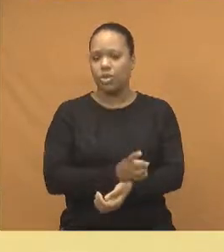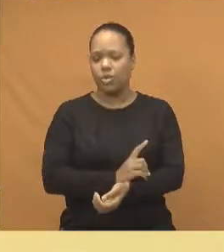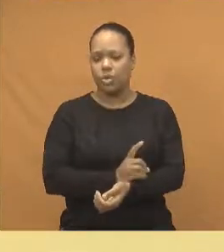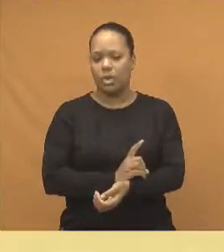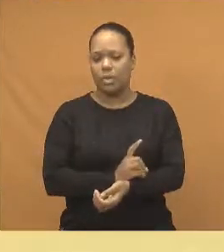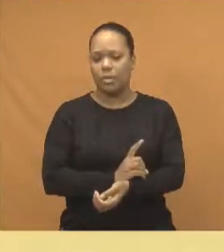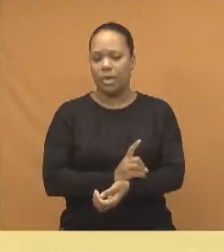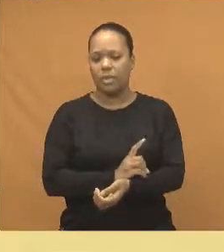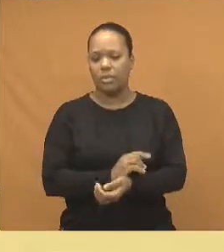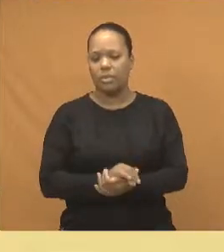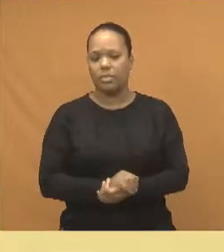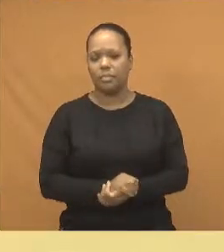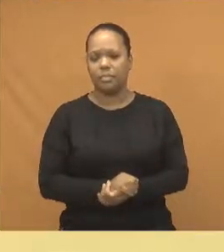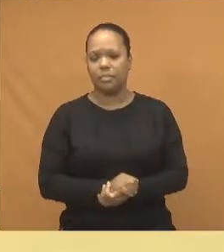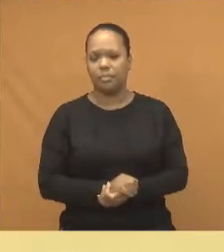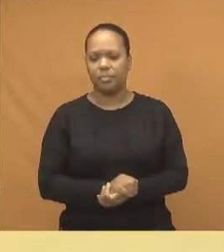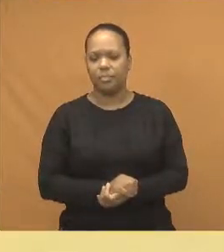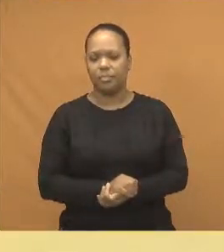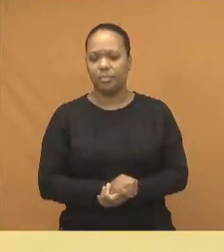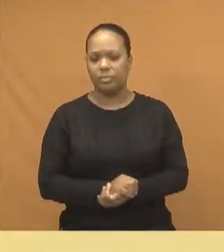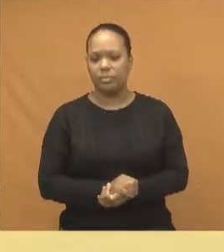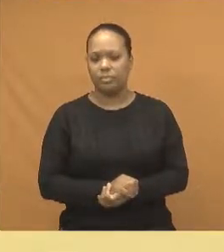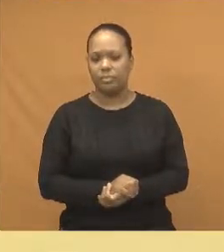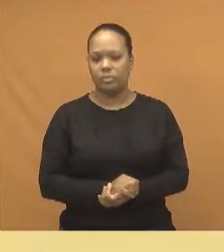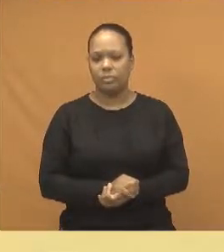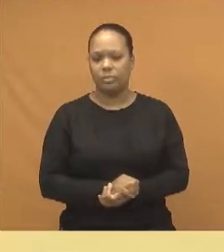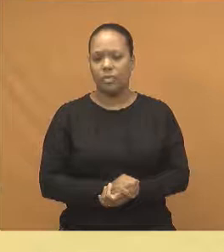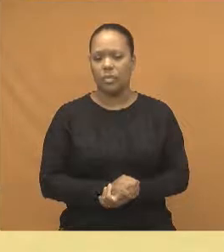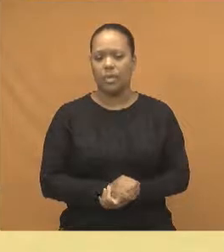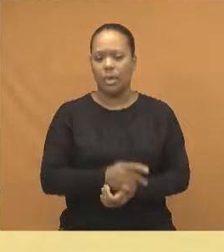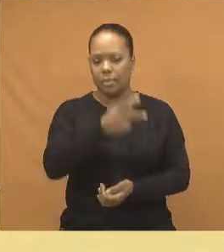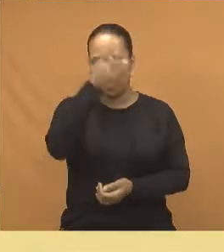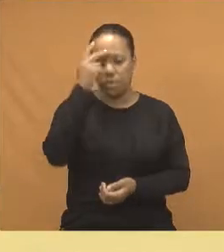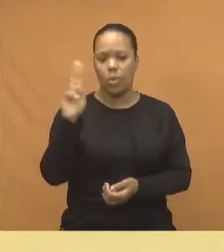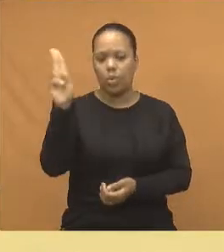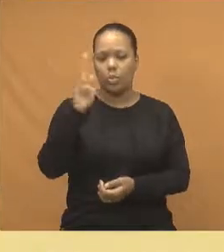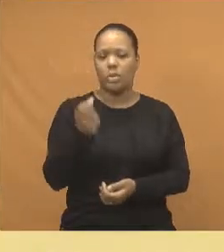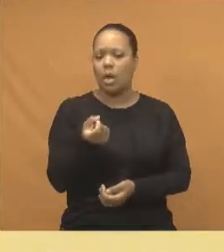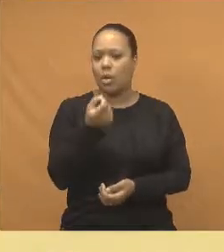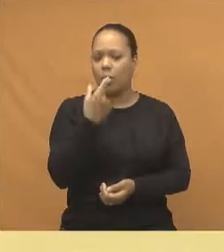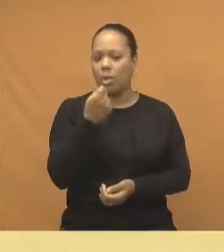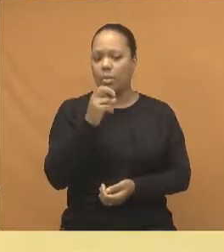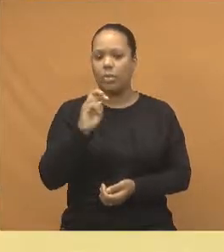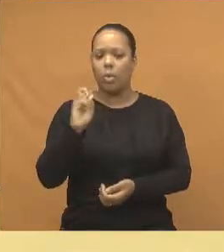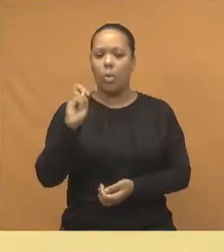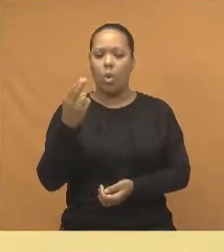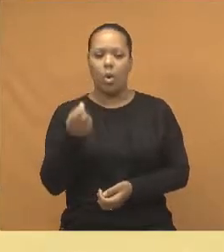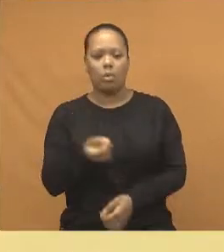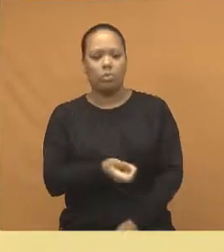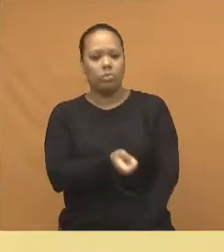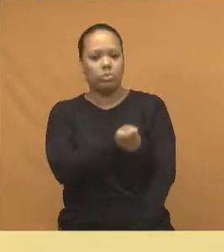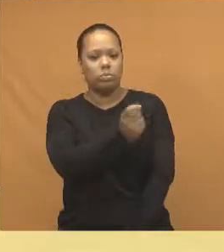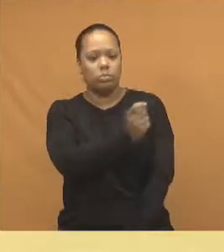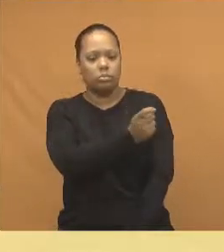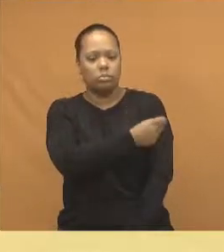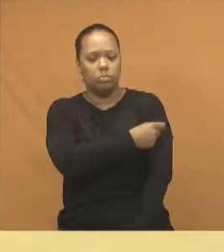utilizam medicamentos, sejam eles comprimidos ou insulinas, em